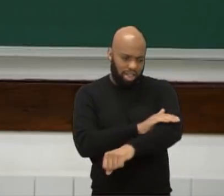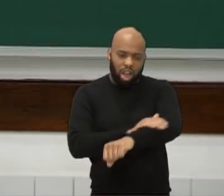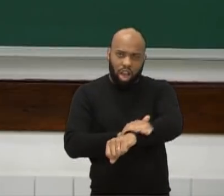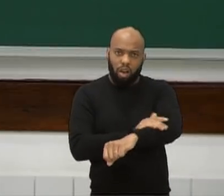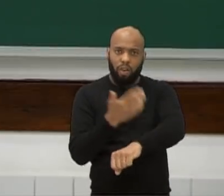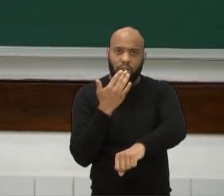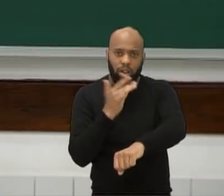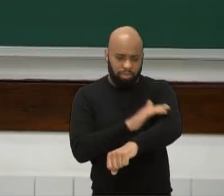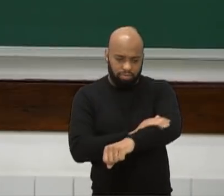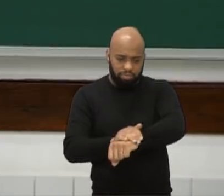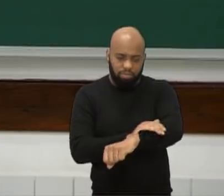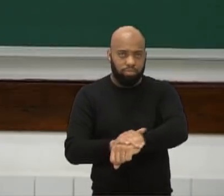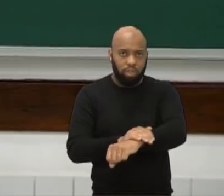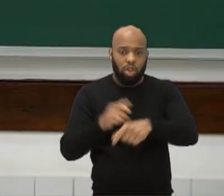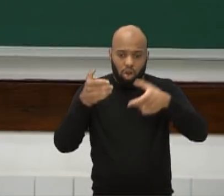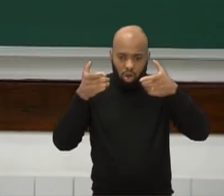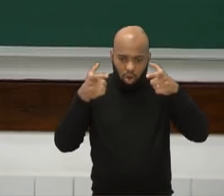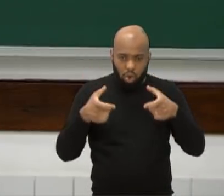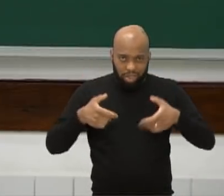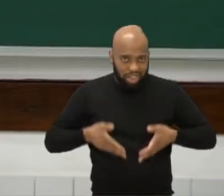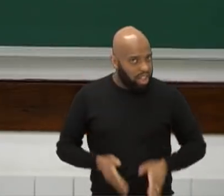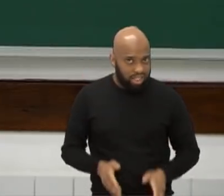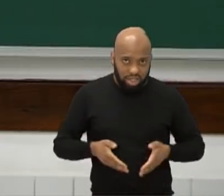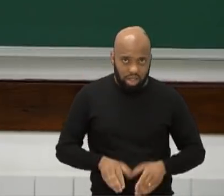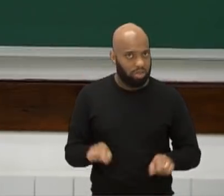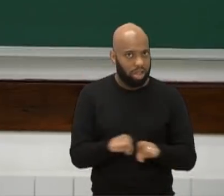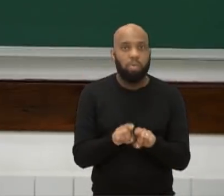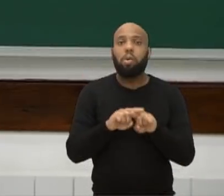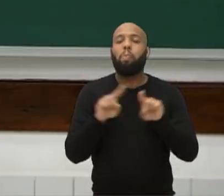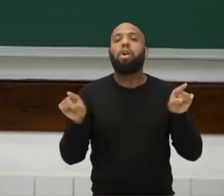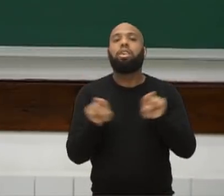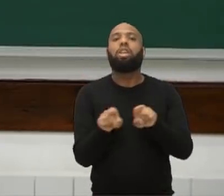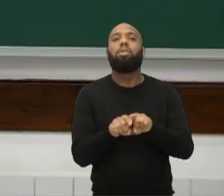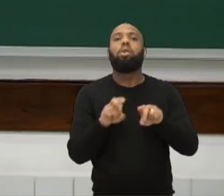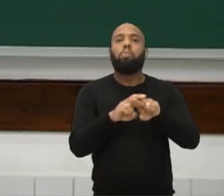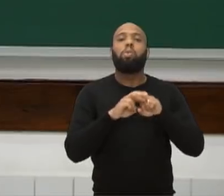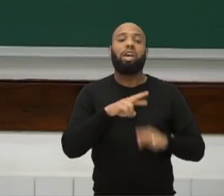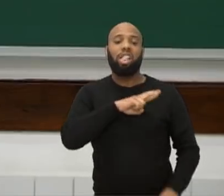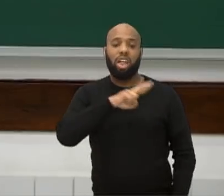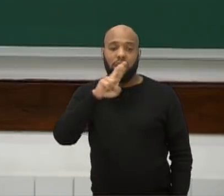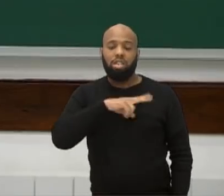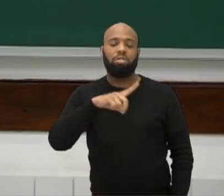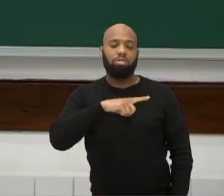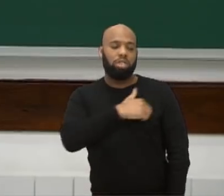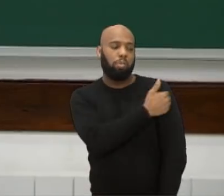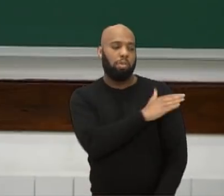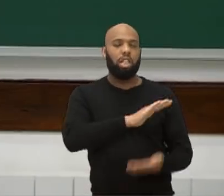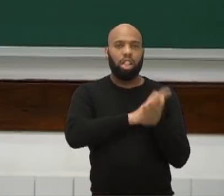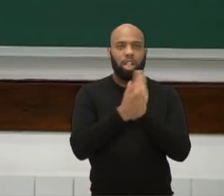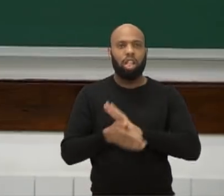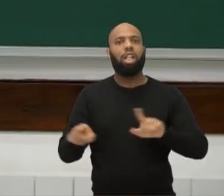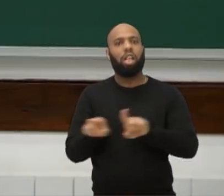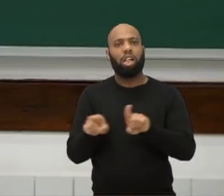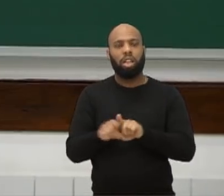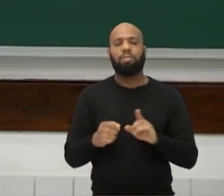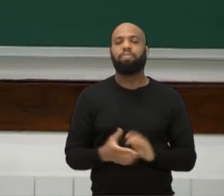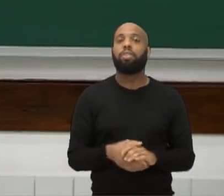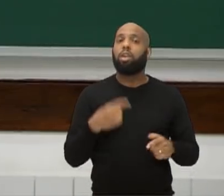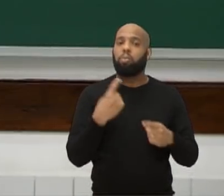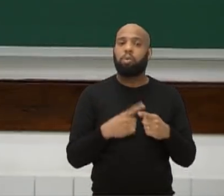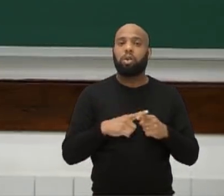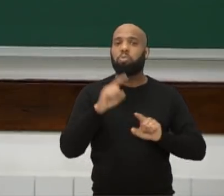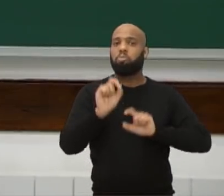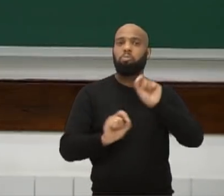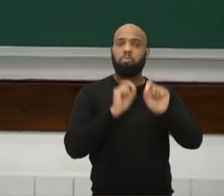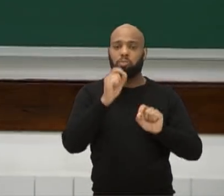racial, de onde vieram ou pela cor que tinham, mas discriminação religiosa, porque aquilo que